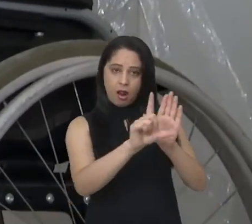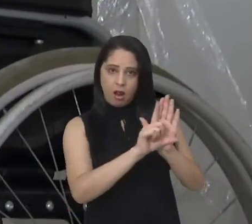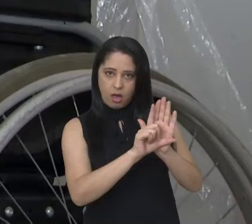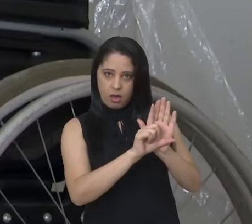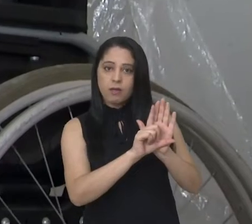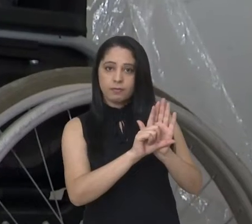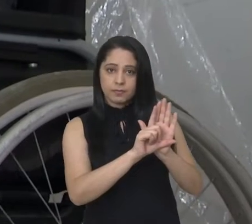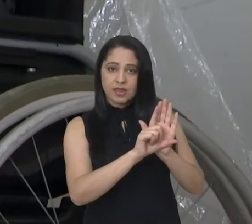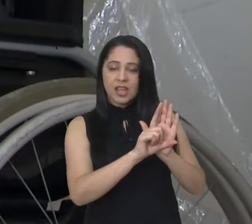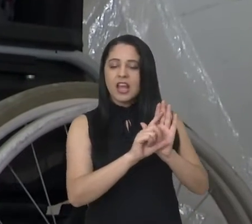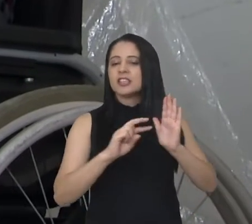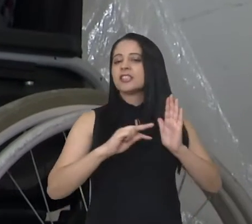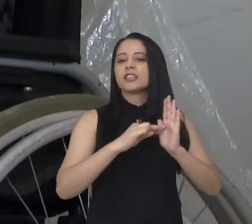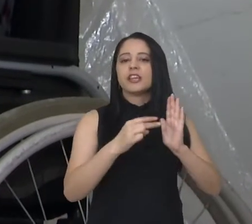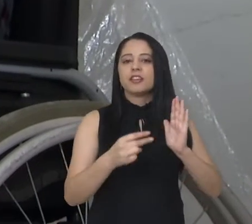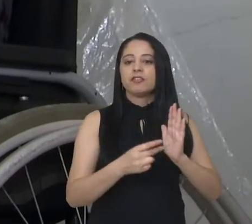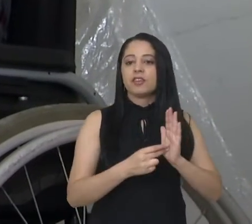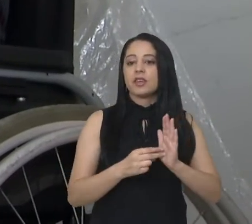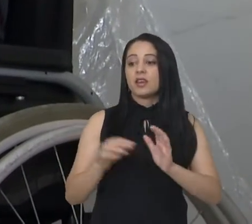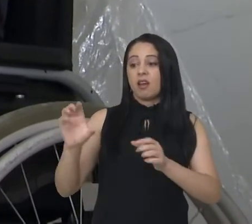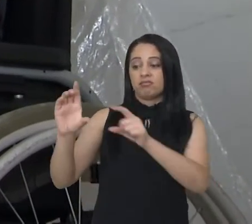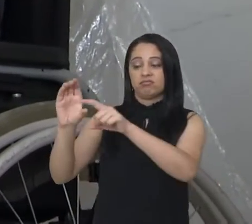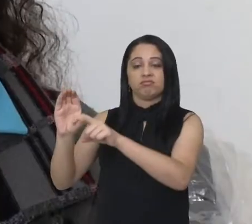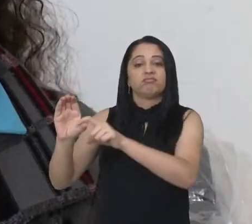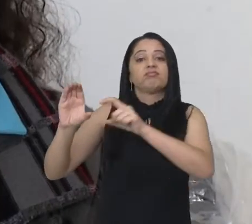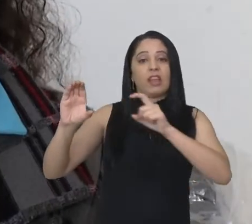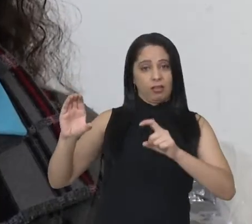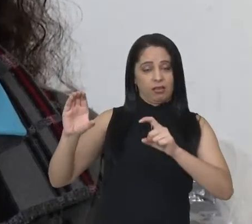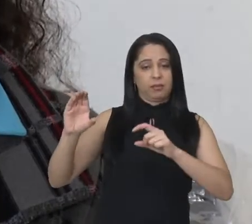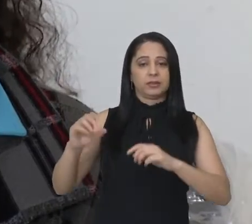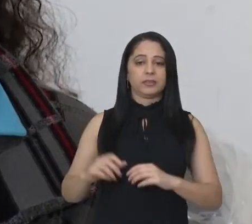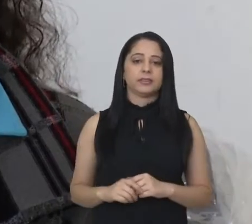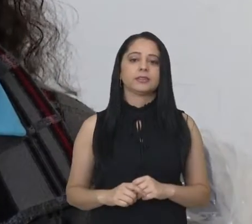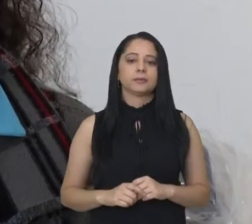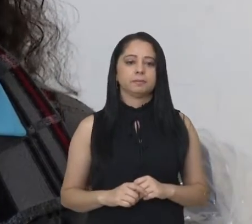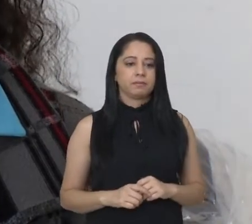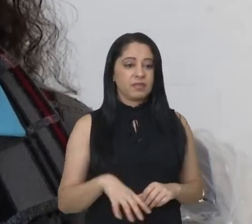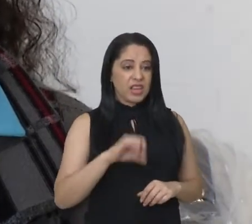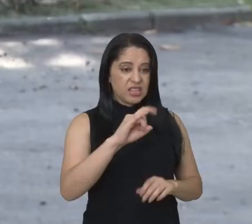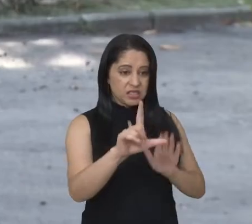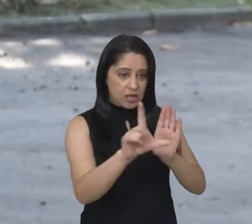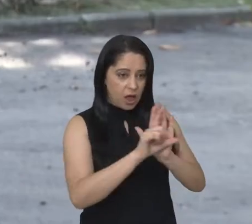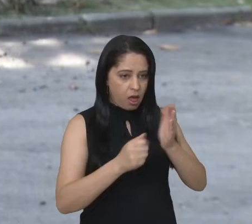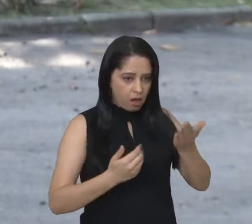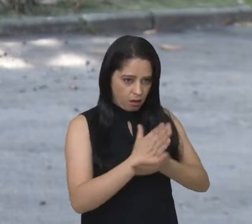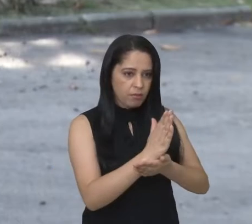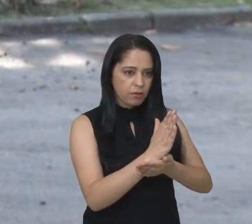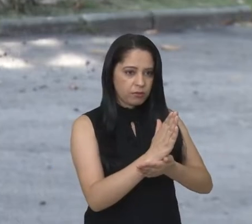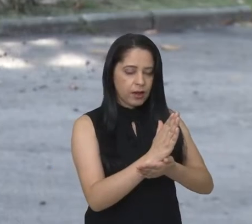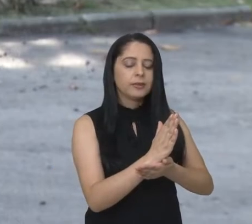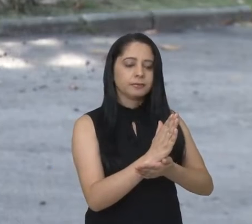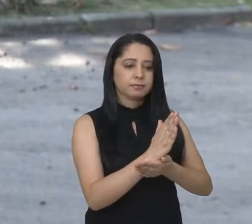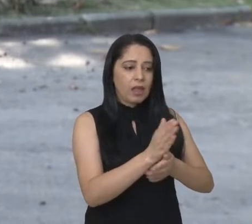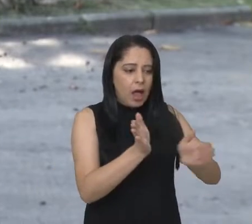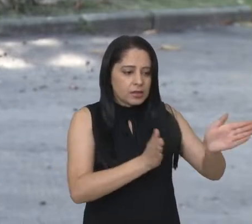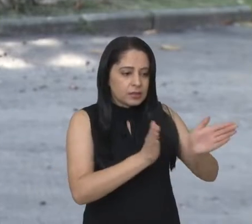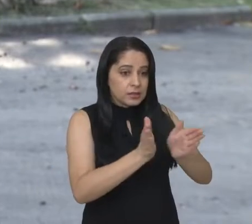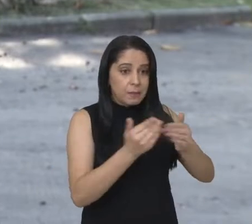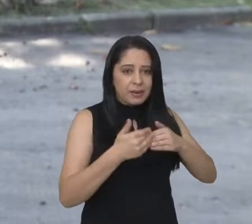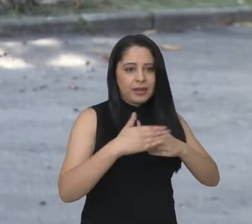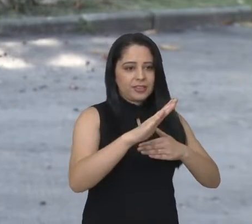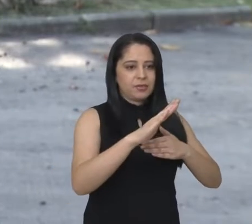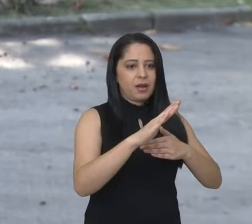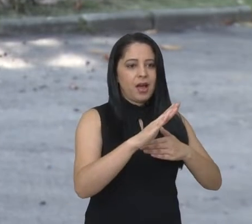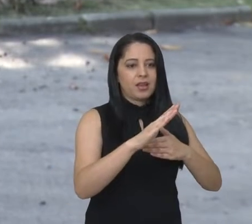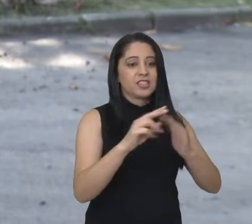reforçam que leis como esta garantem a autonomia daqueles que precisam de inclusão. A partir do momento que essa lei é aprovada, fica